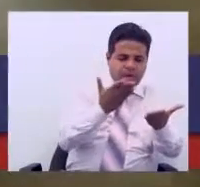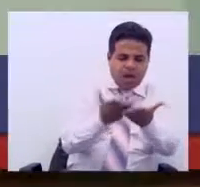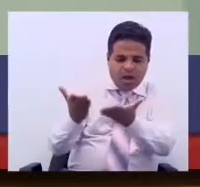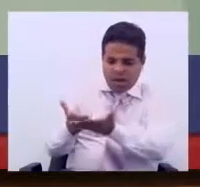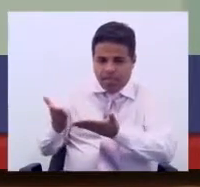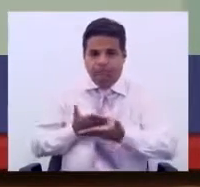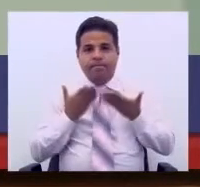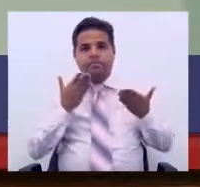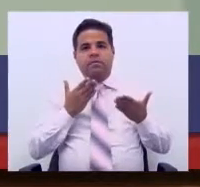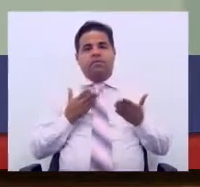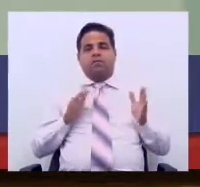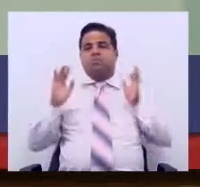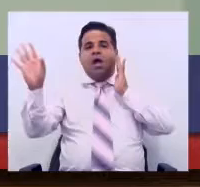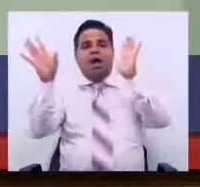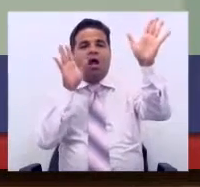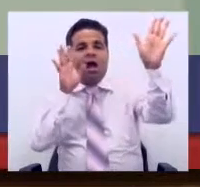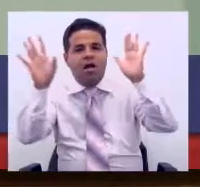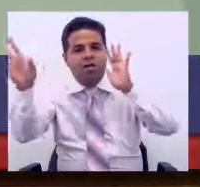no desgaste